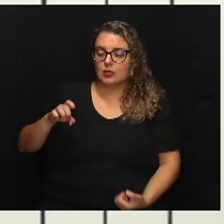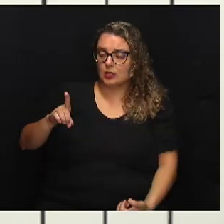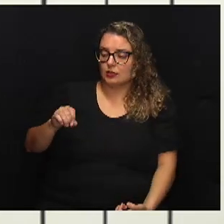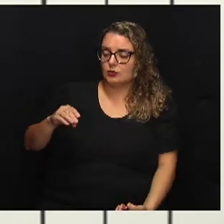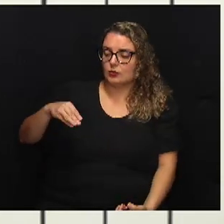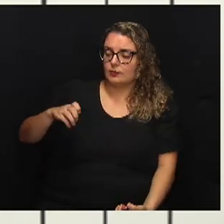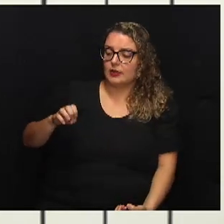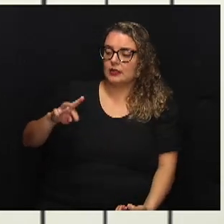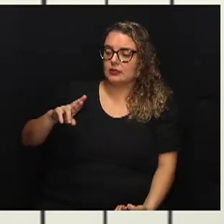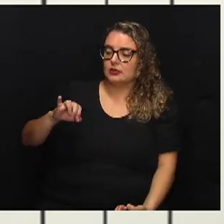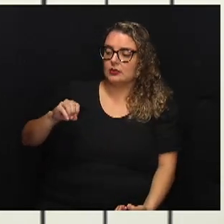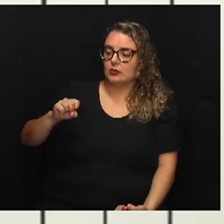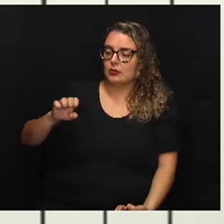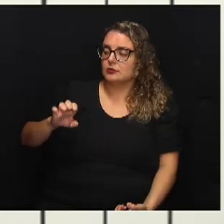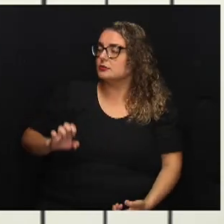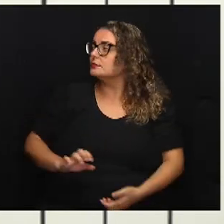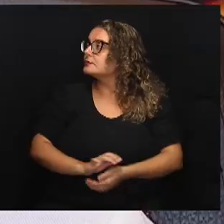endometriose.